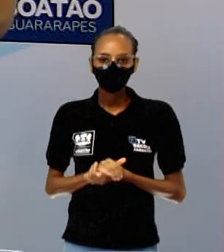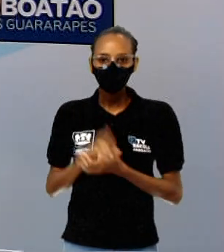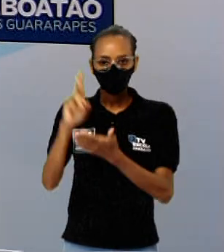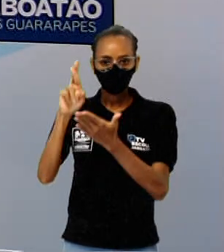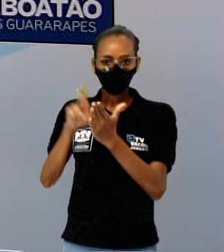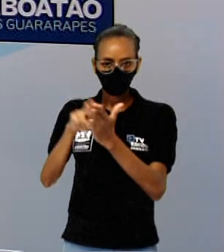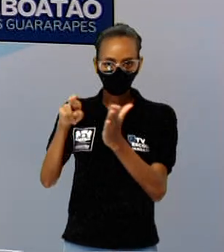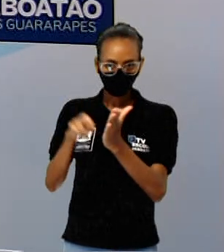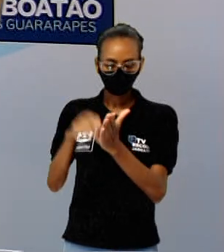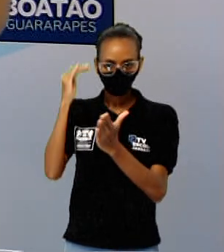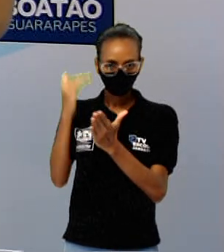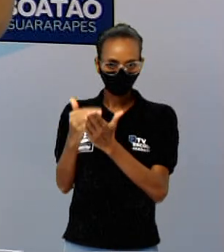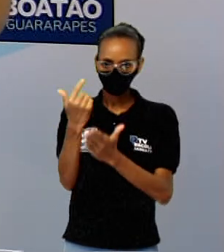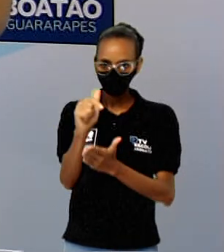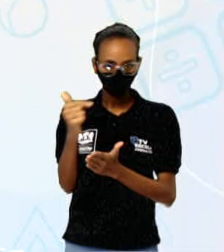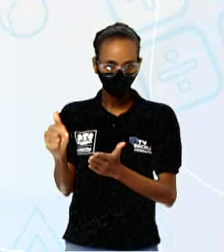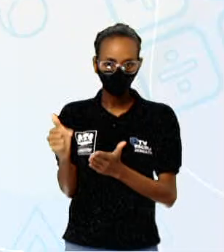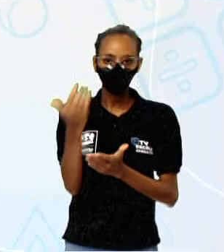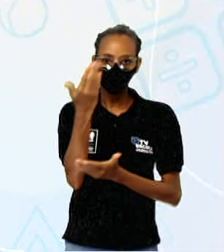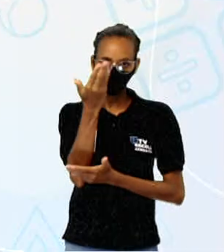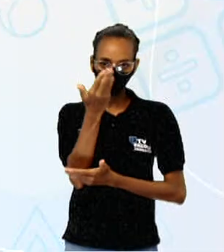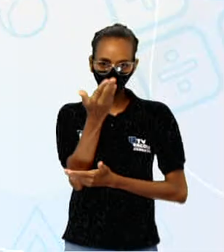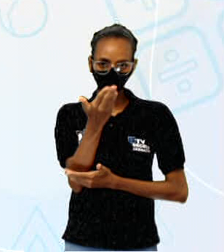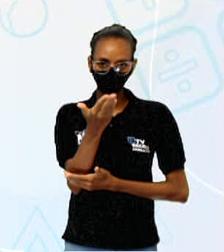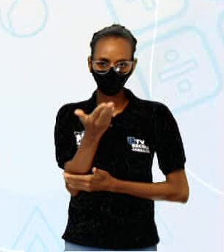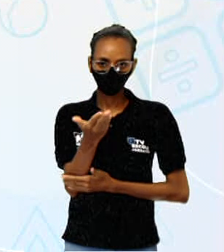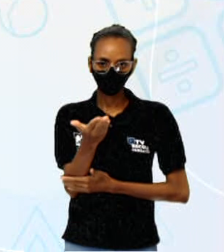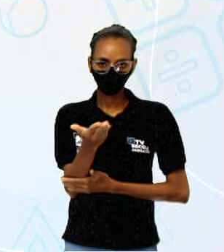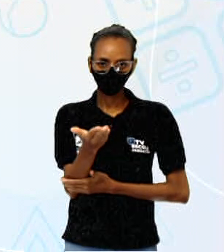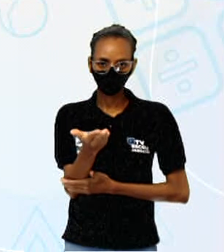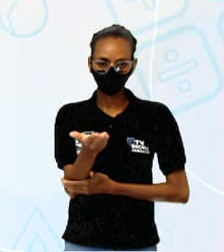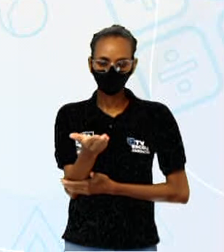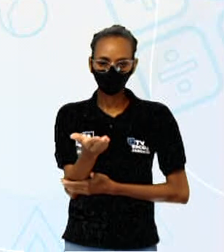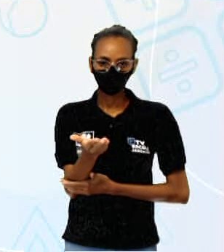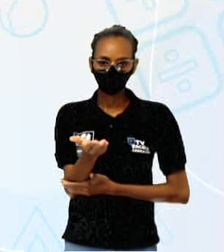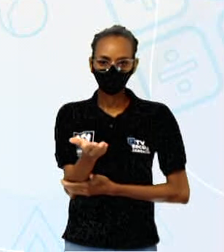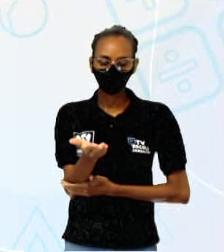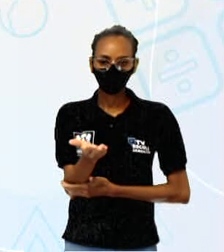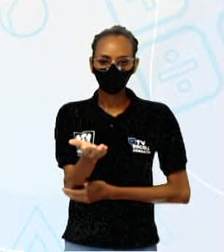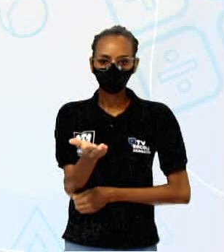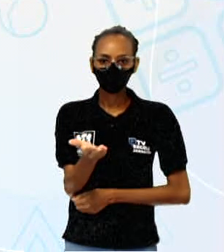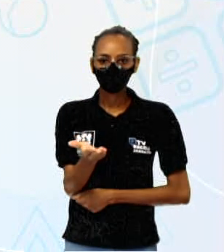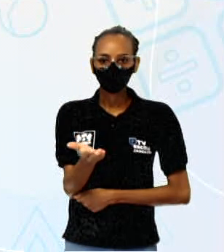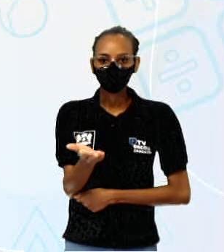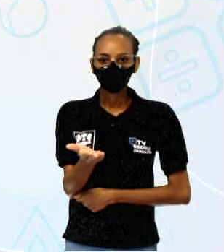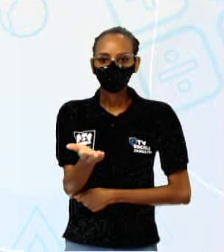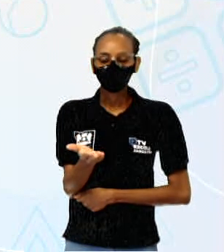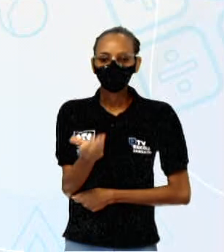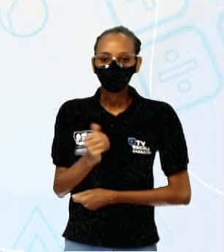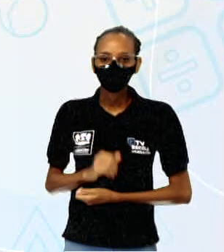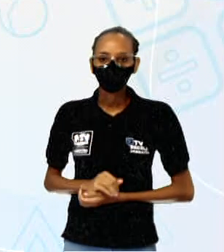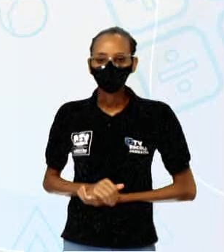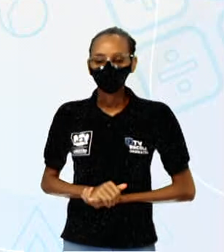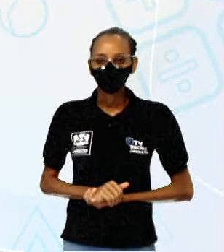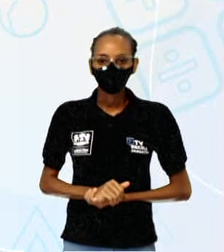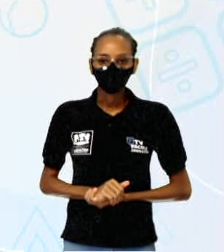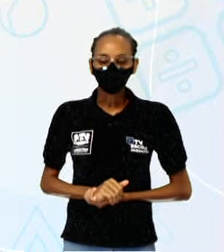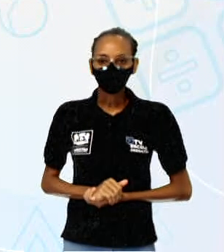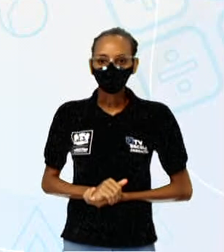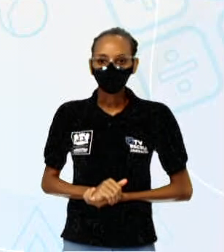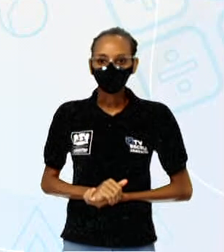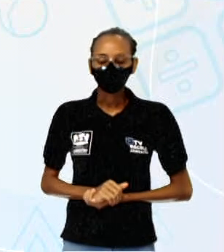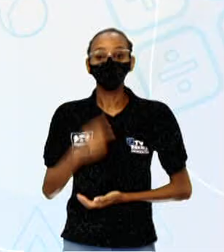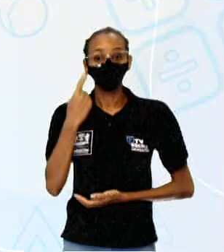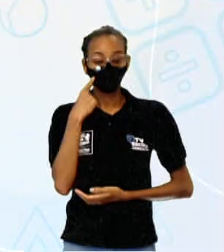a listinha desses verbos, né? No verbo need, o verbo learn, o verbo melt, e o verbo prove e o verbo shave.